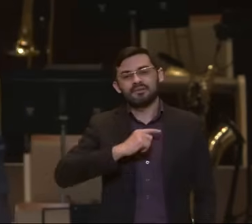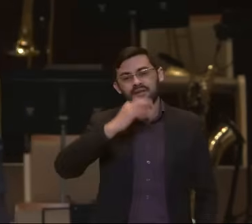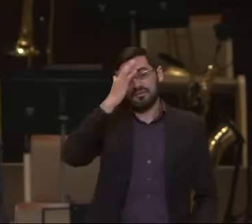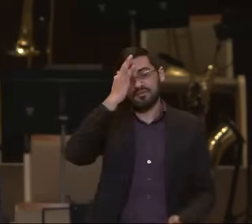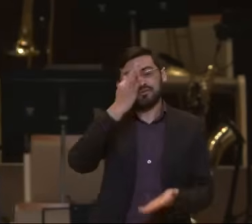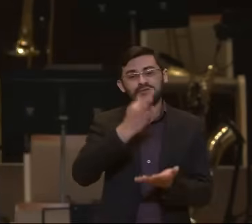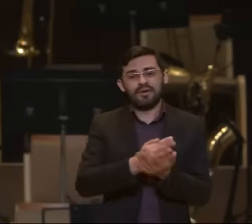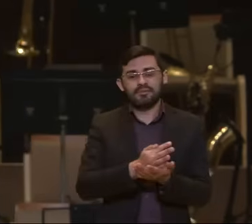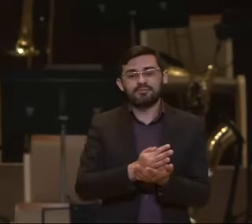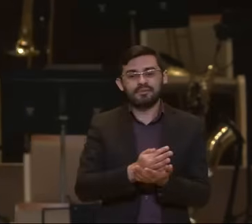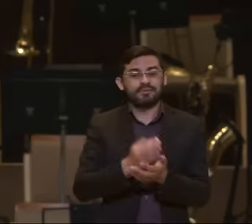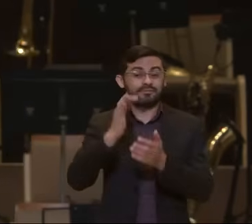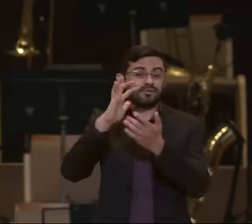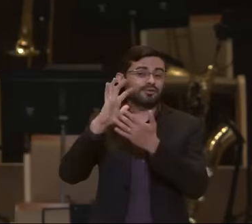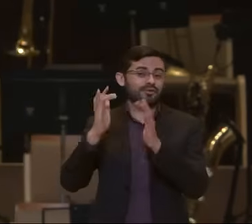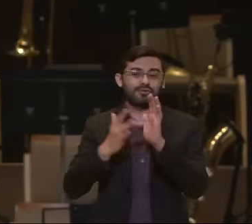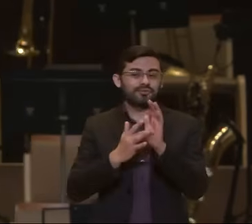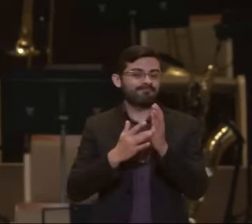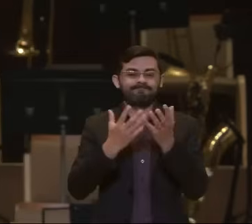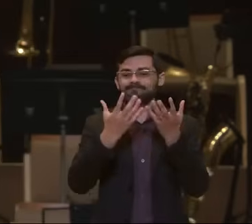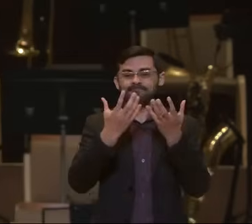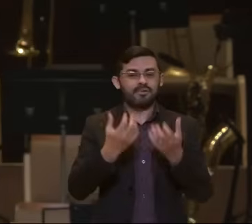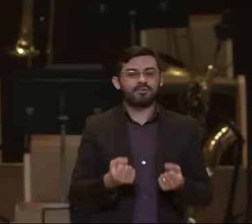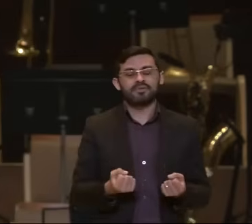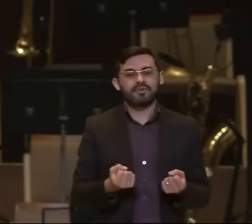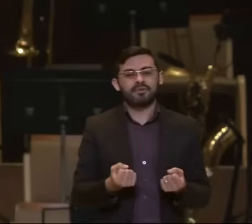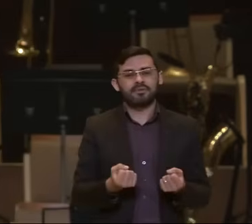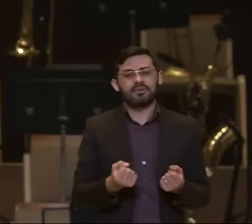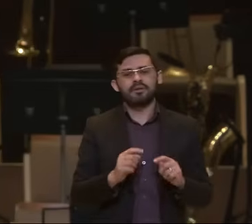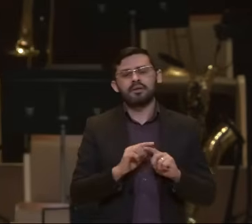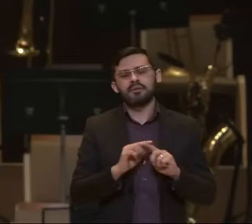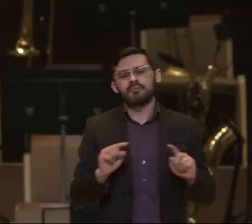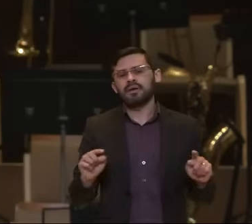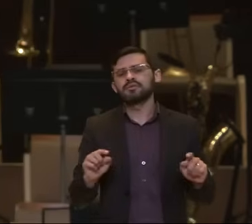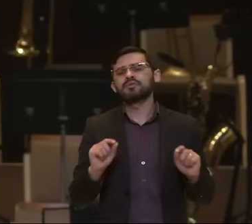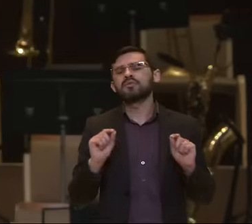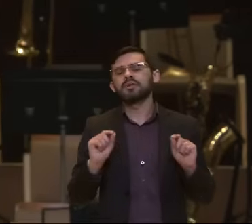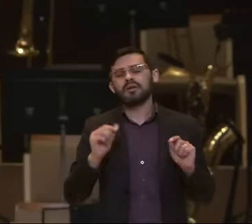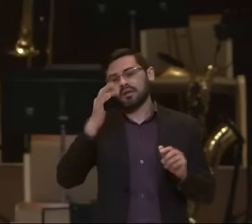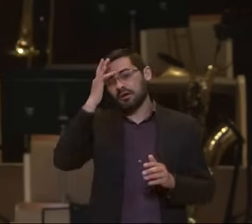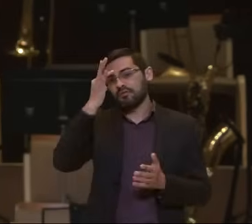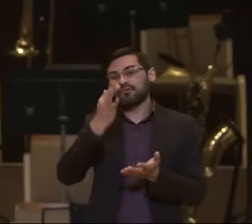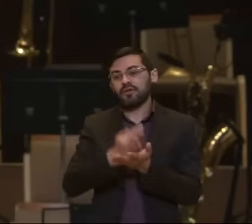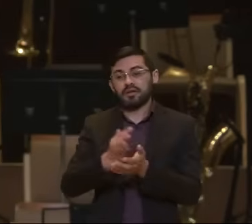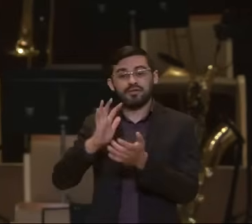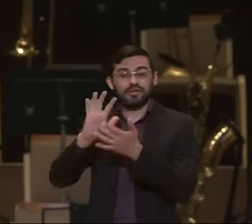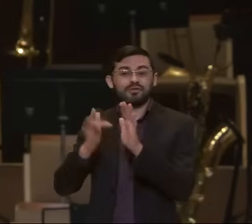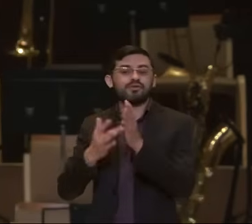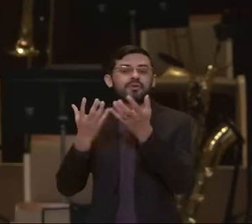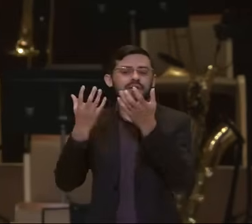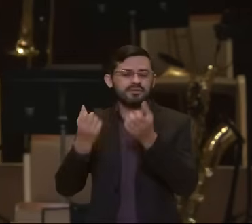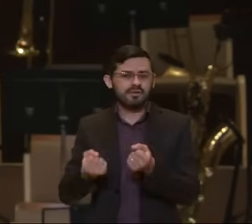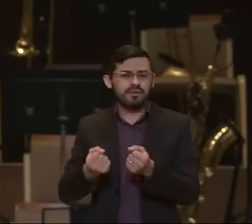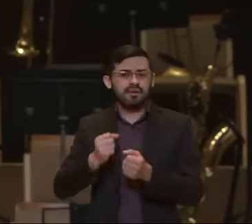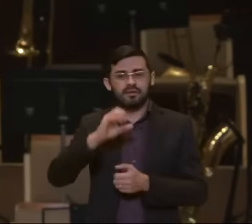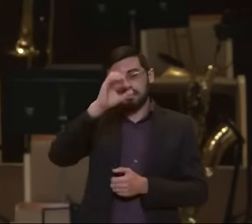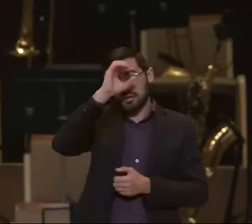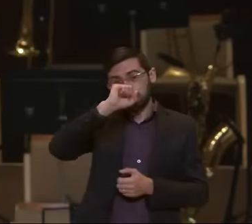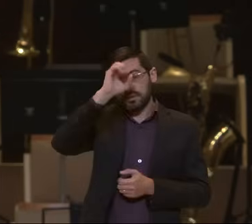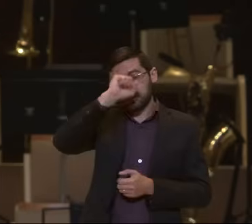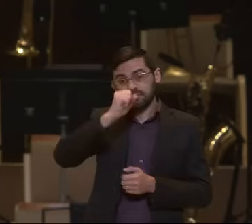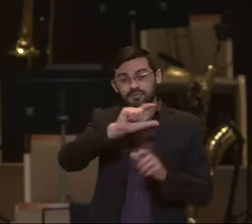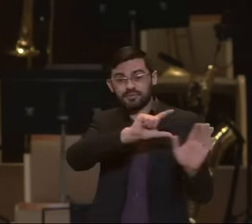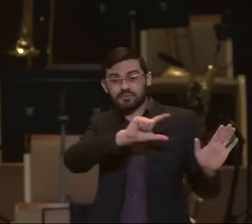que Jesus não aceita. Qual é a fé que Jesus aceita? É aquela, como aprendemos a semana